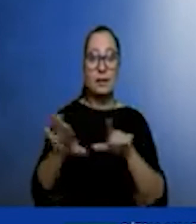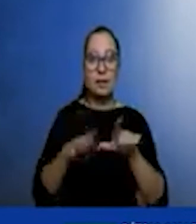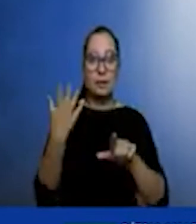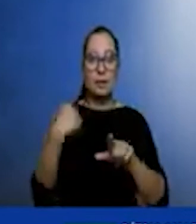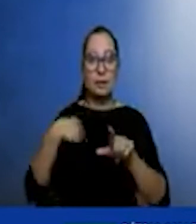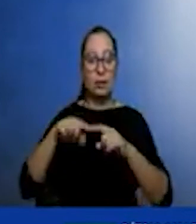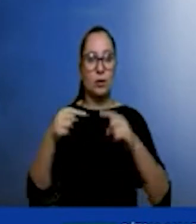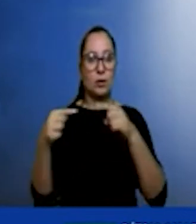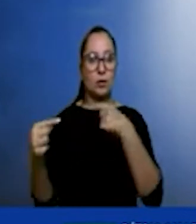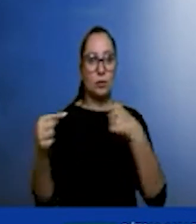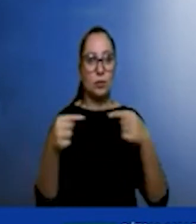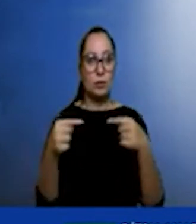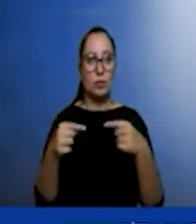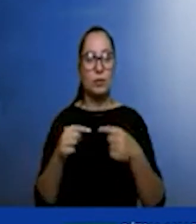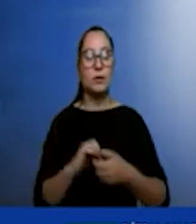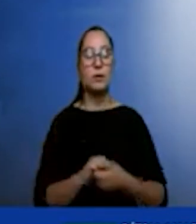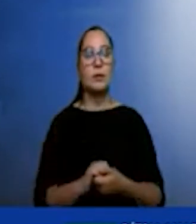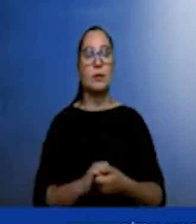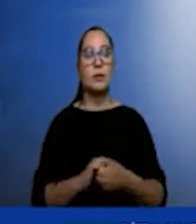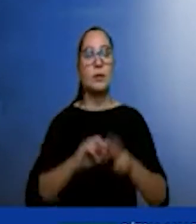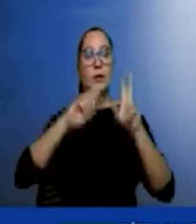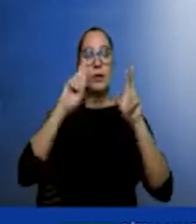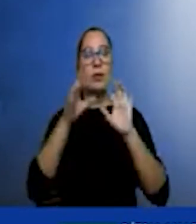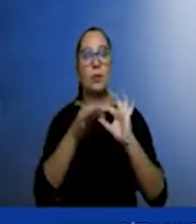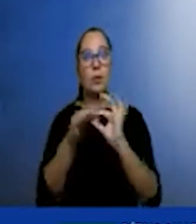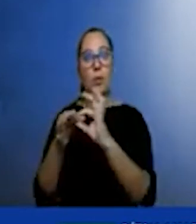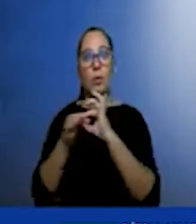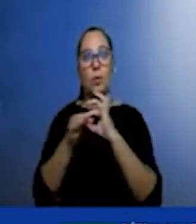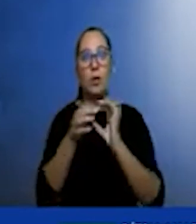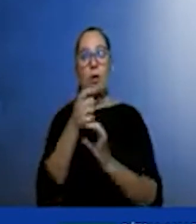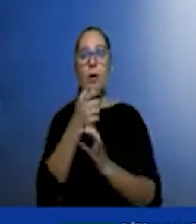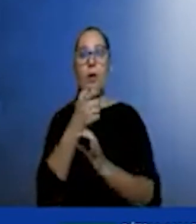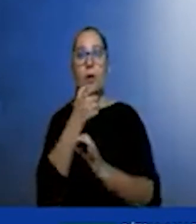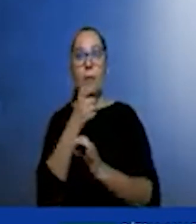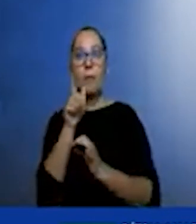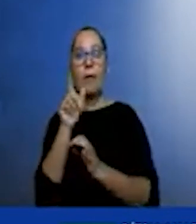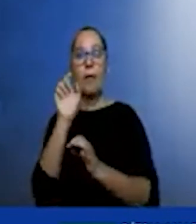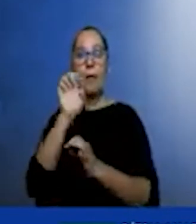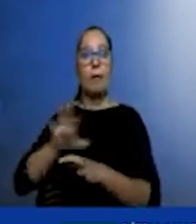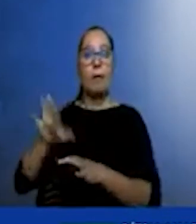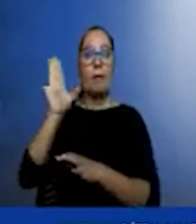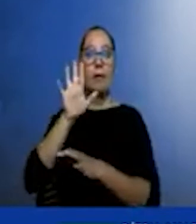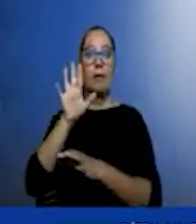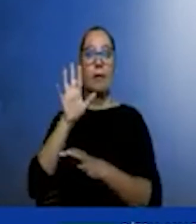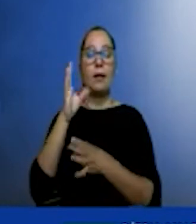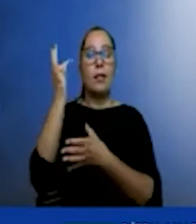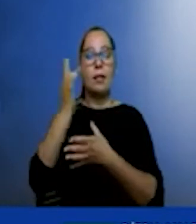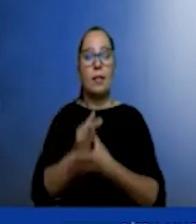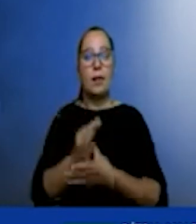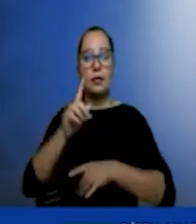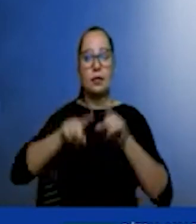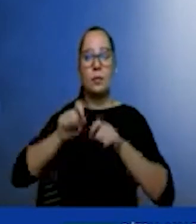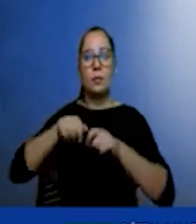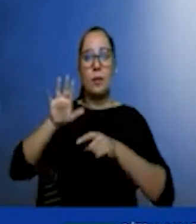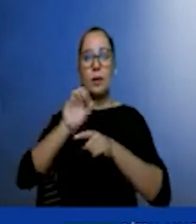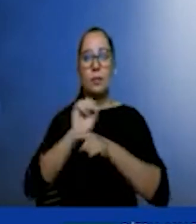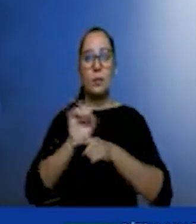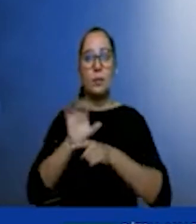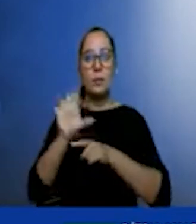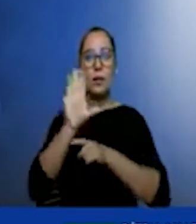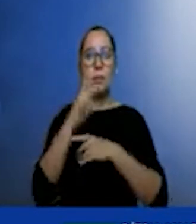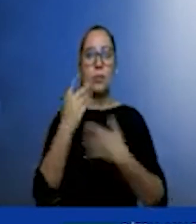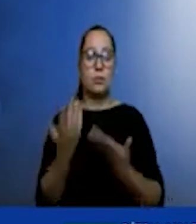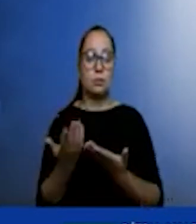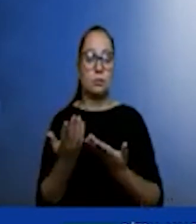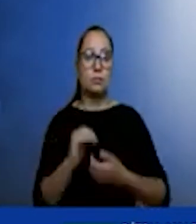isso esses dias, da União Europeia de taxar produtos que sejam mais emissores de carbono, né? Então,